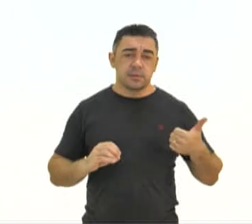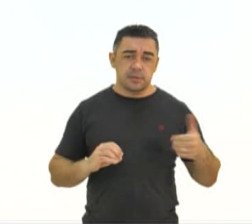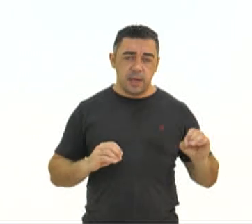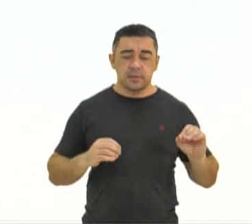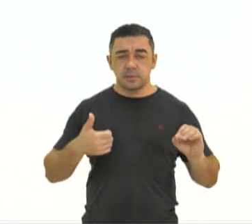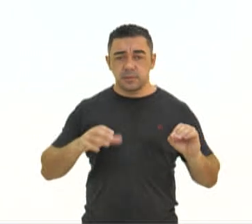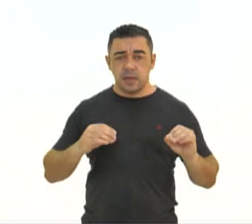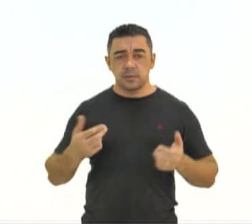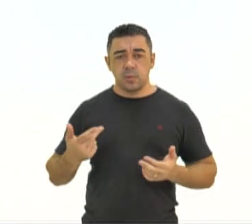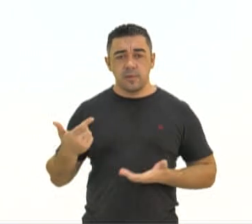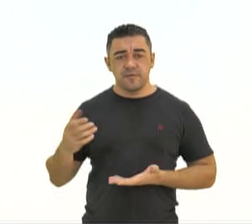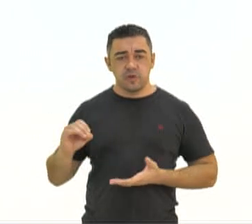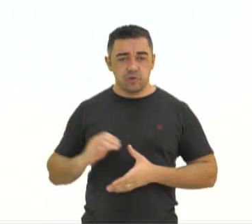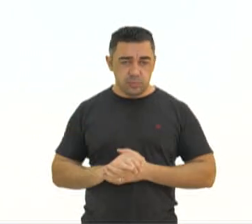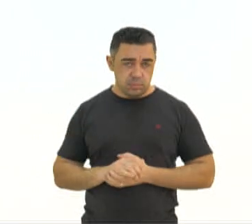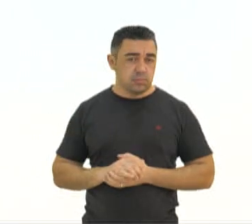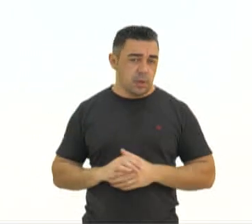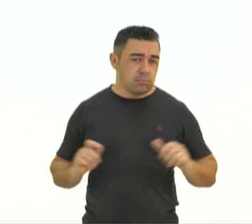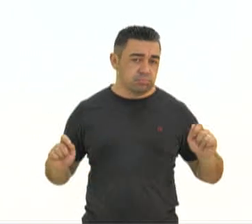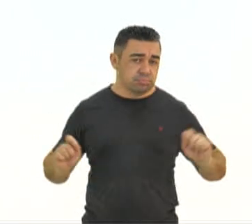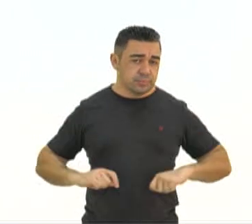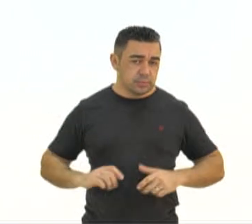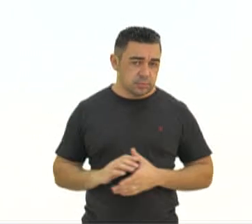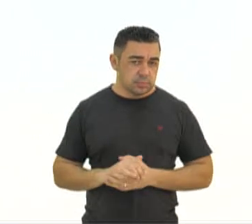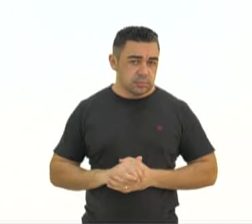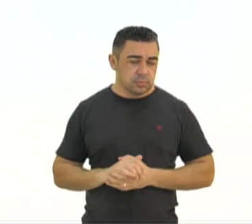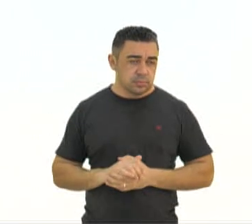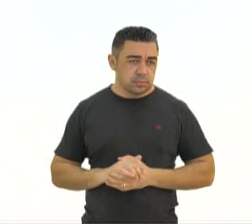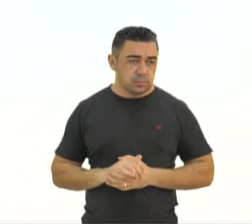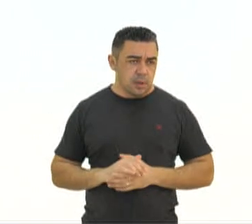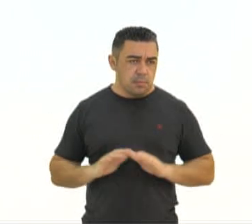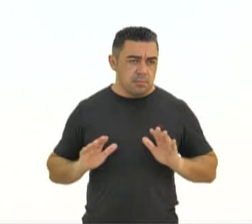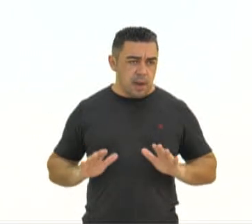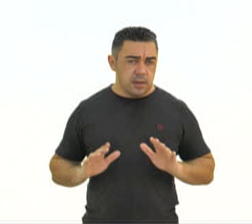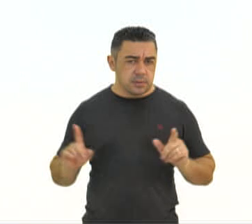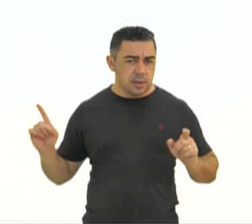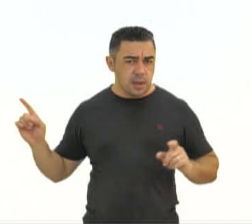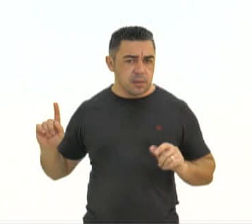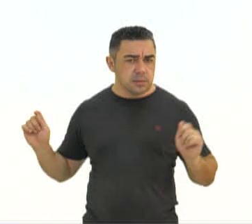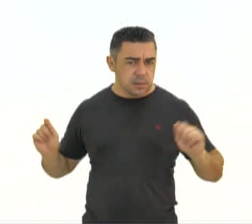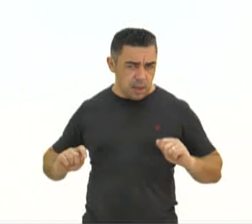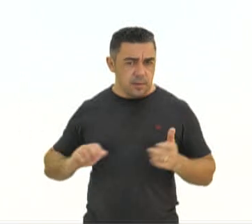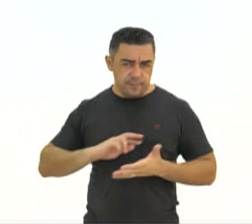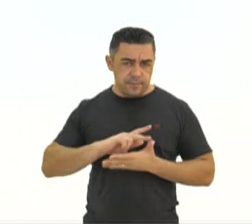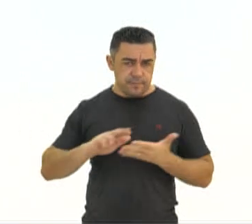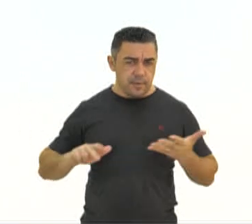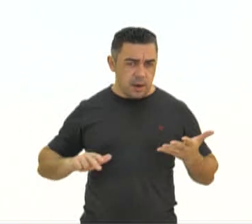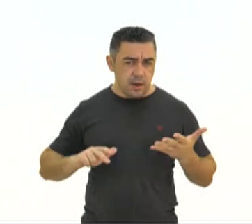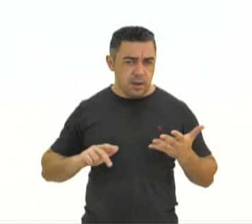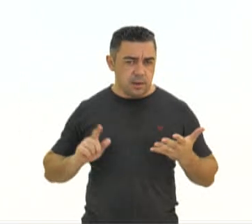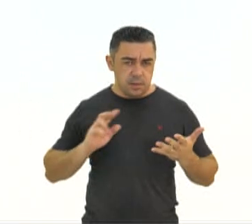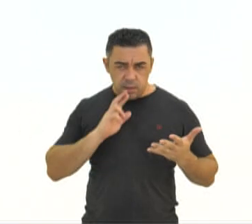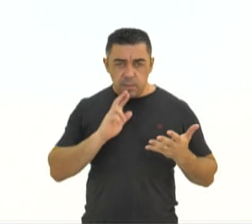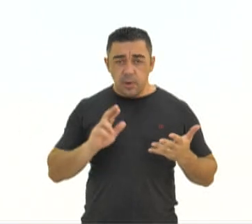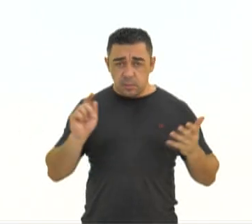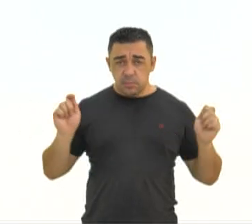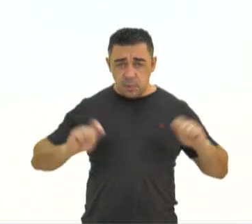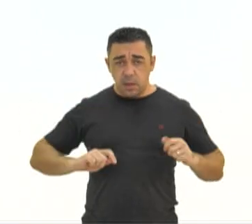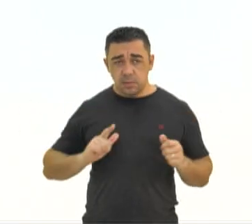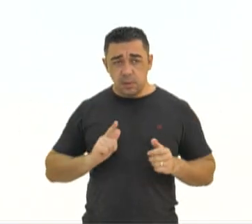mais 10 igual a 20. Então é uma das soluções. Professor, essa equação aí, ela tem mais soluções? Sim, ela possui mais